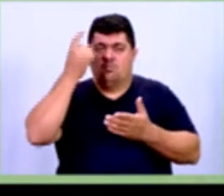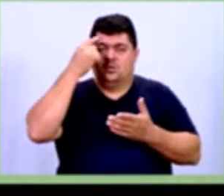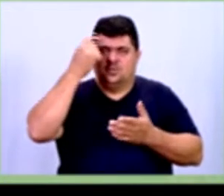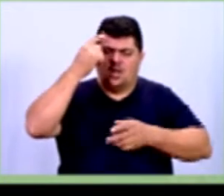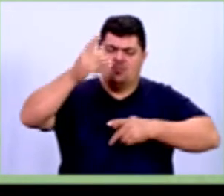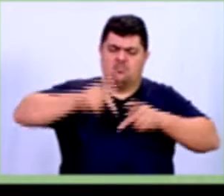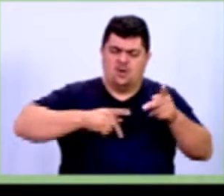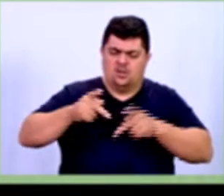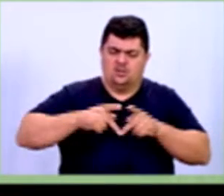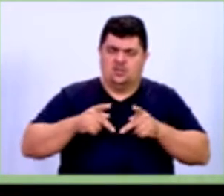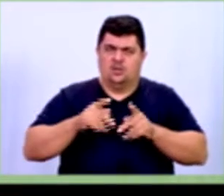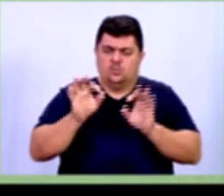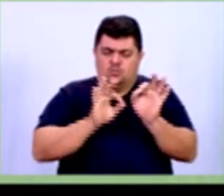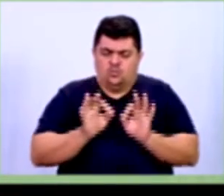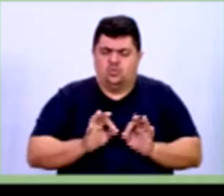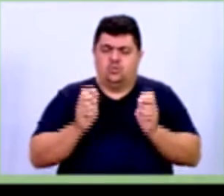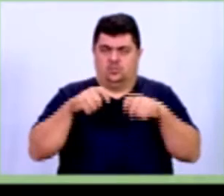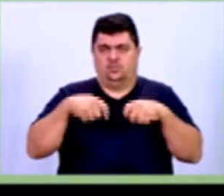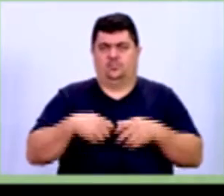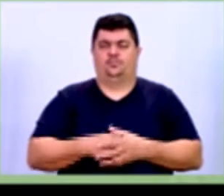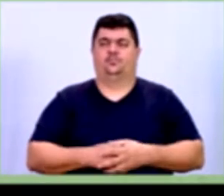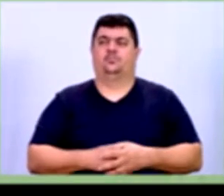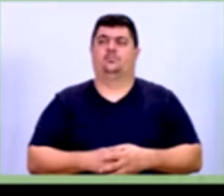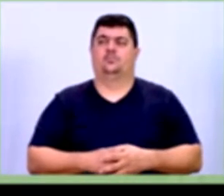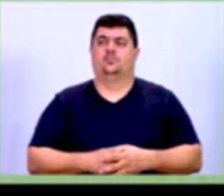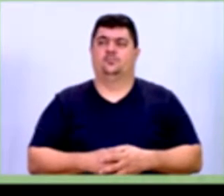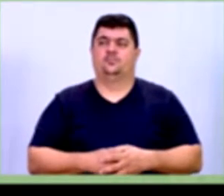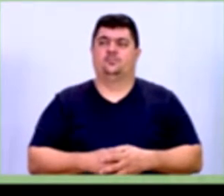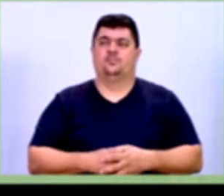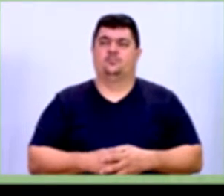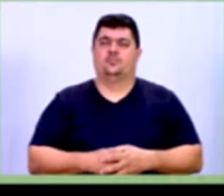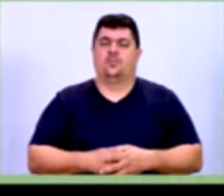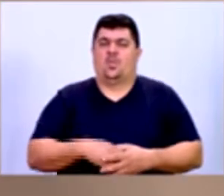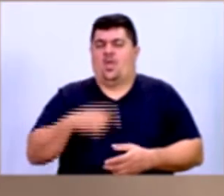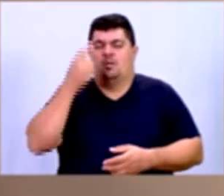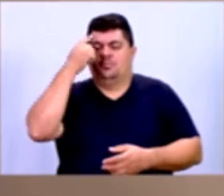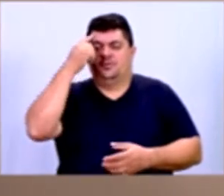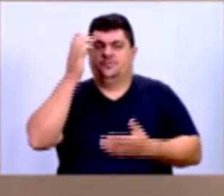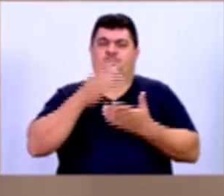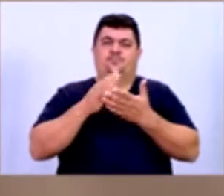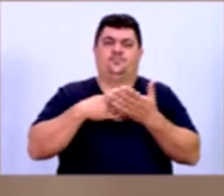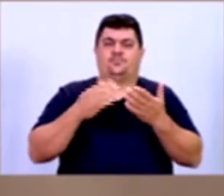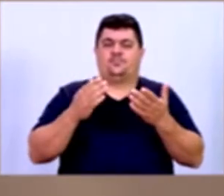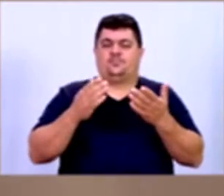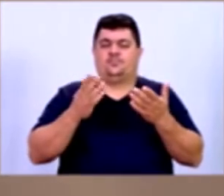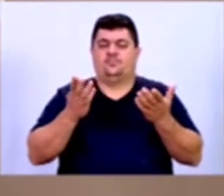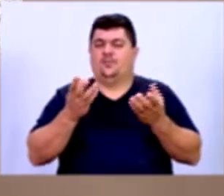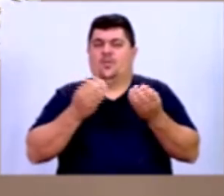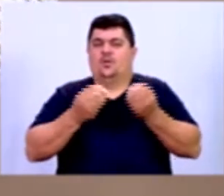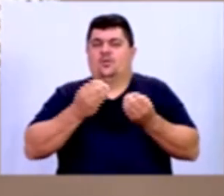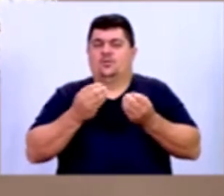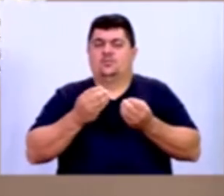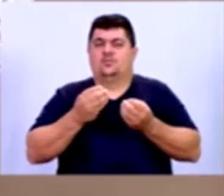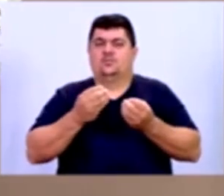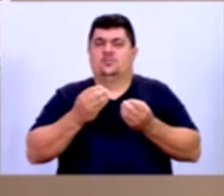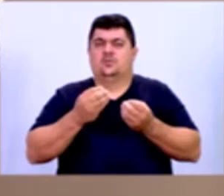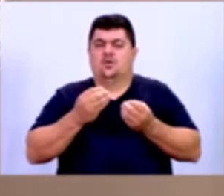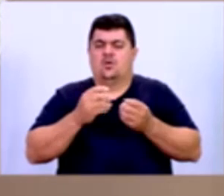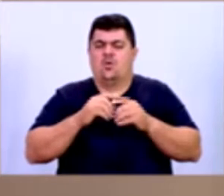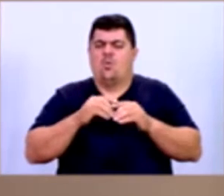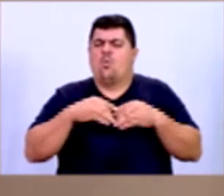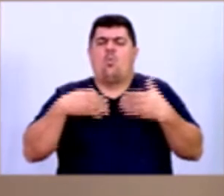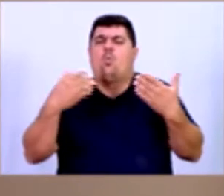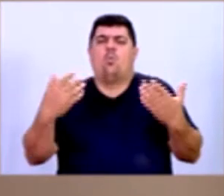para esta clientela. Então, se nós pensamos no livro didático, nós temos que ver que livro nós